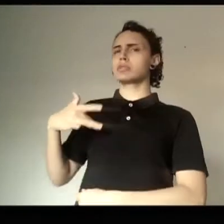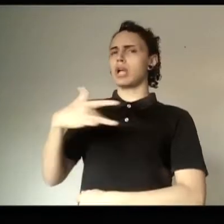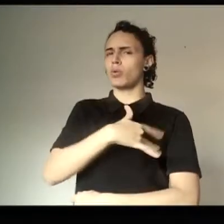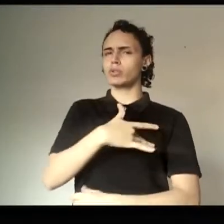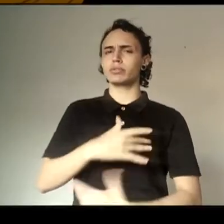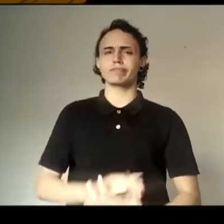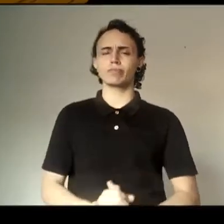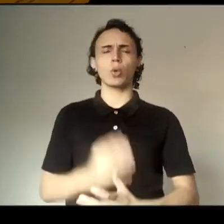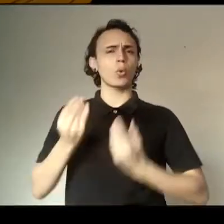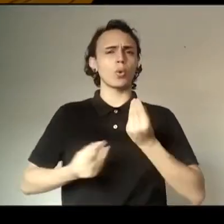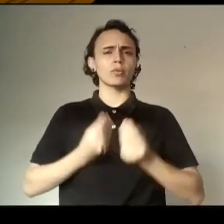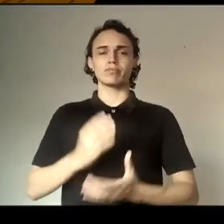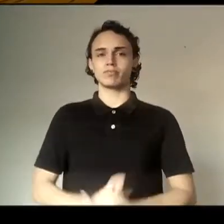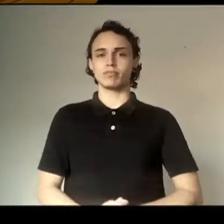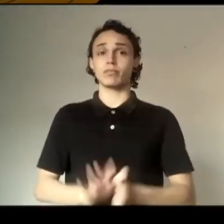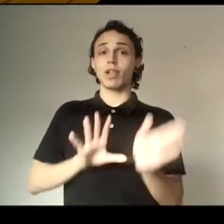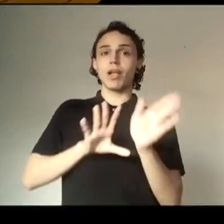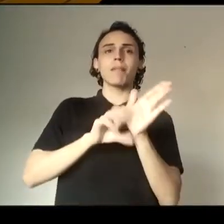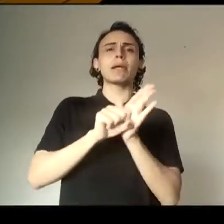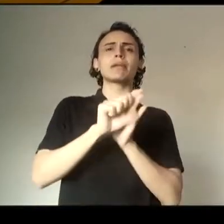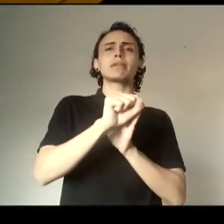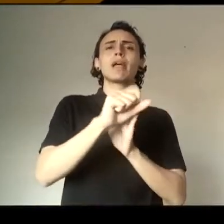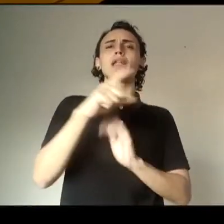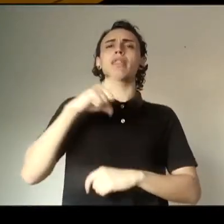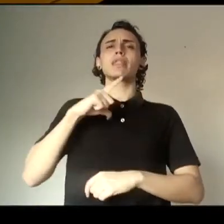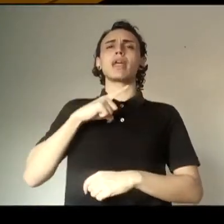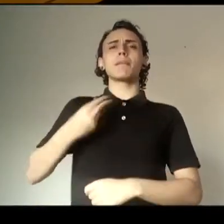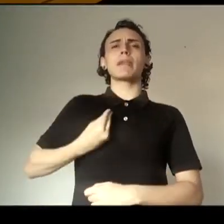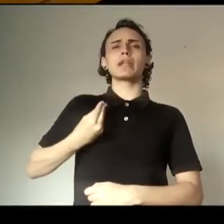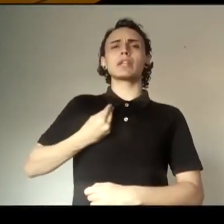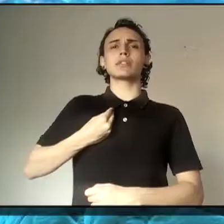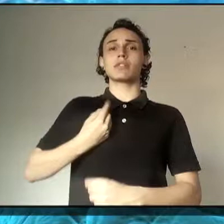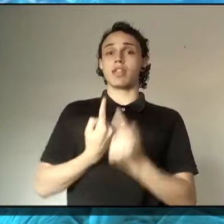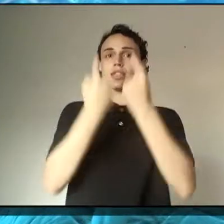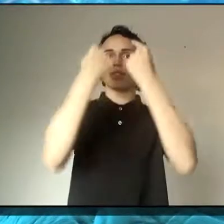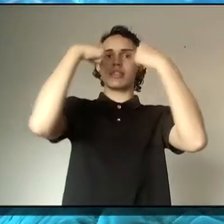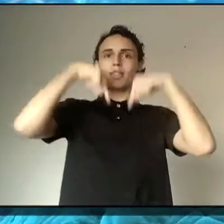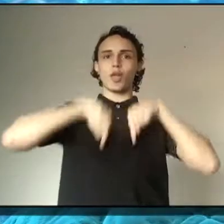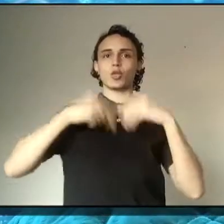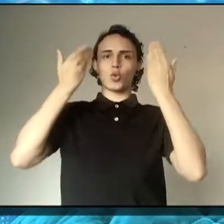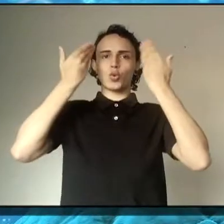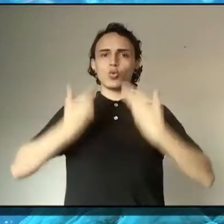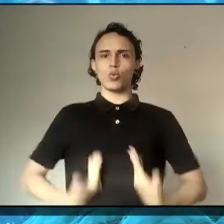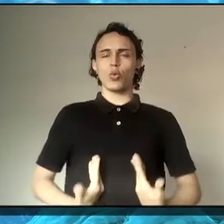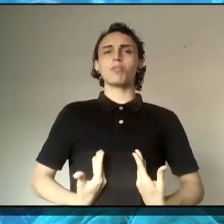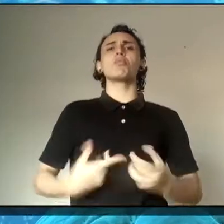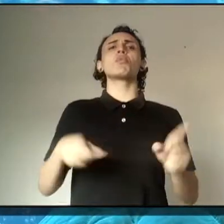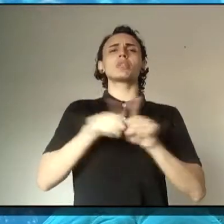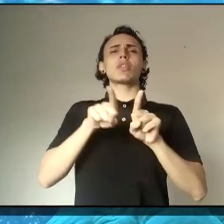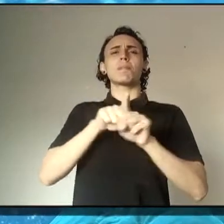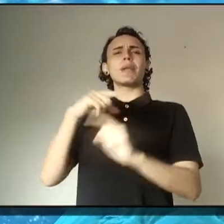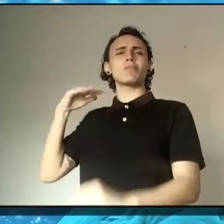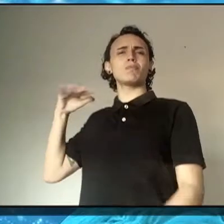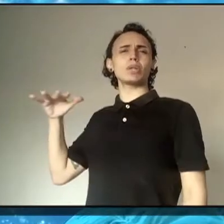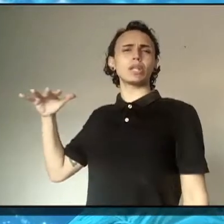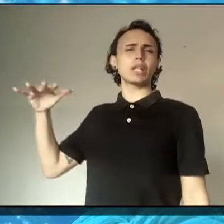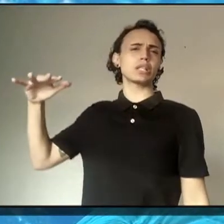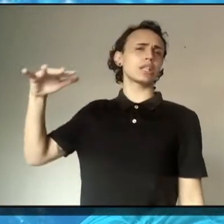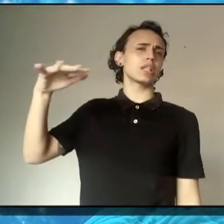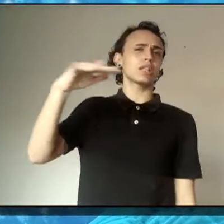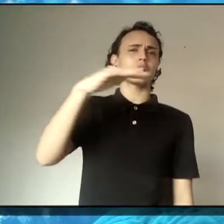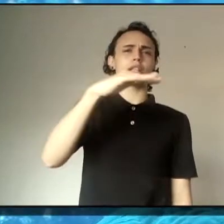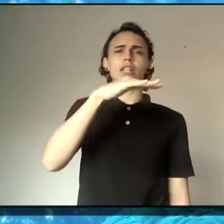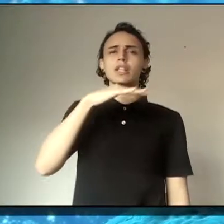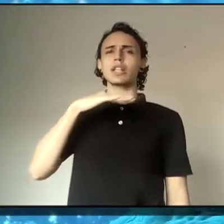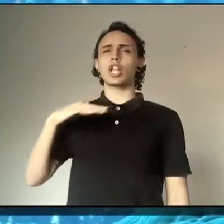ela representa para a saúde da população mundial? As bactérias são organismos que habitam o nosso corpo, mas